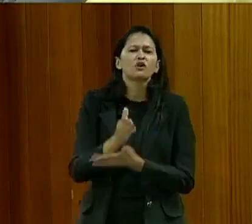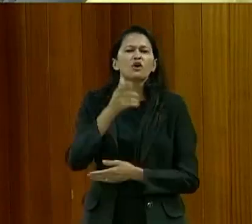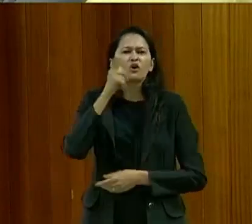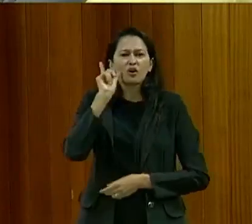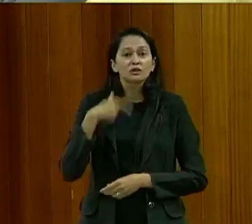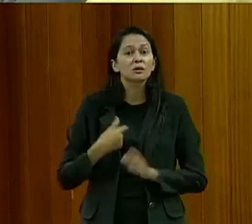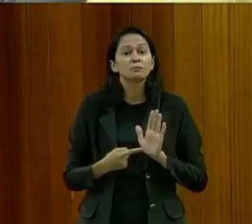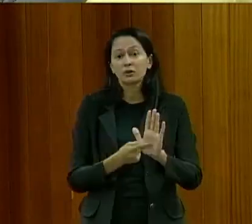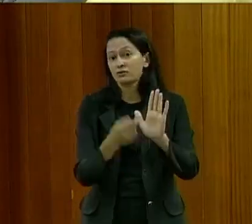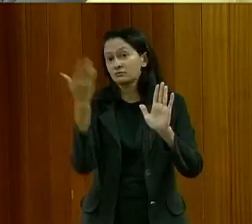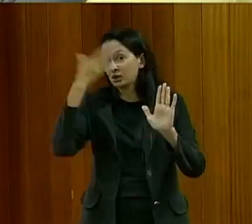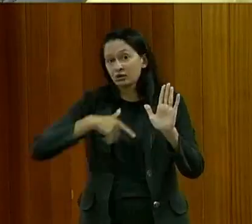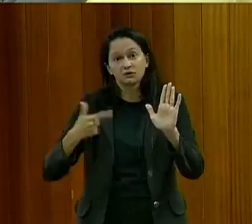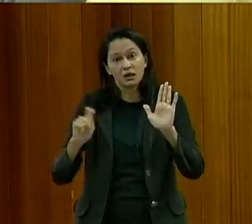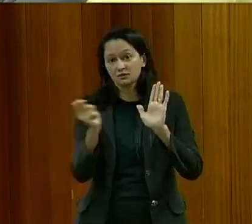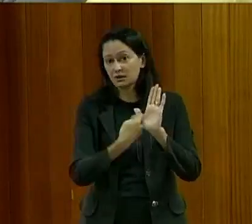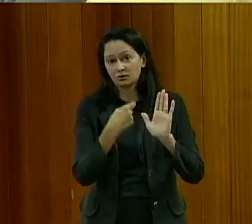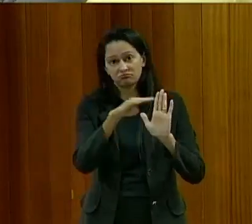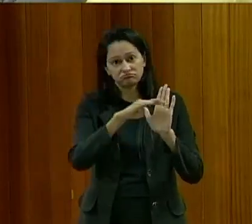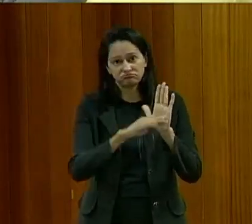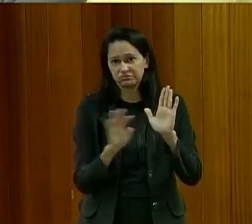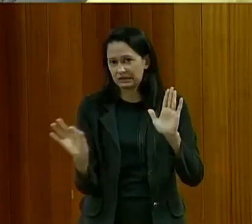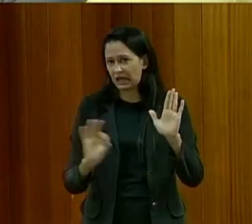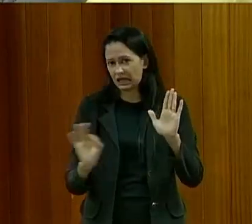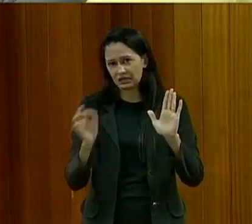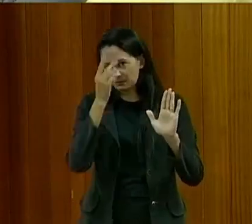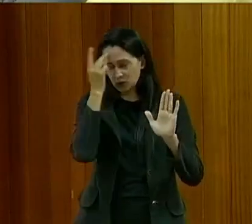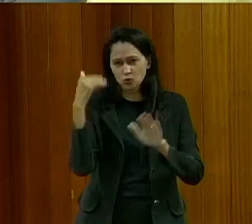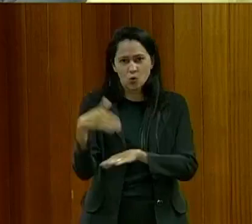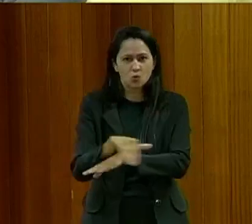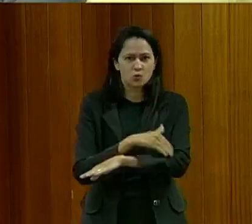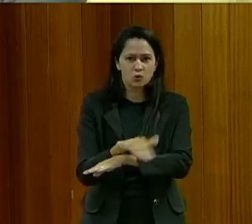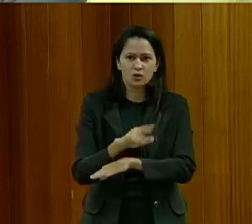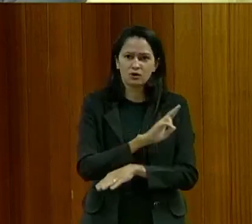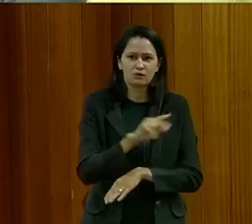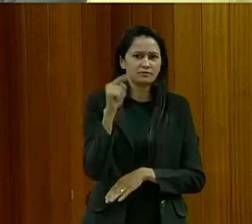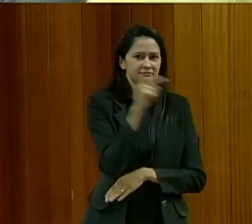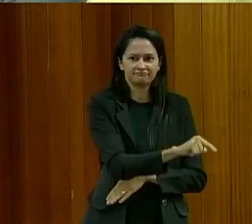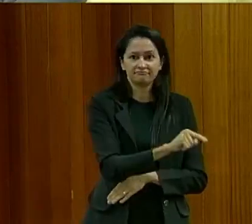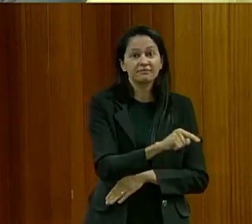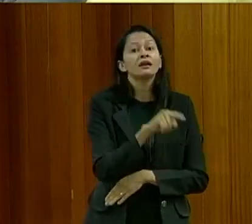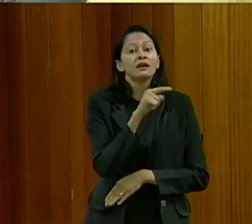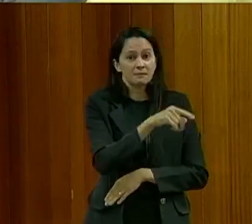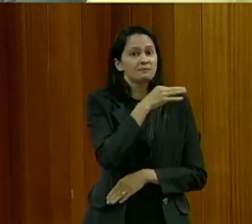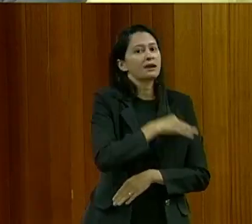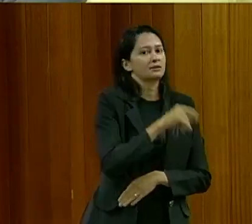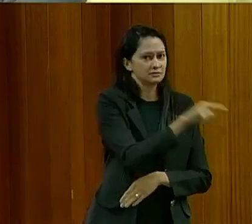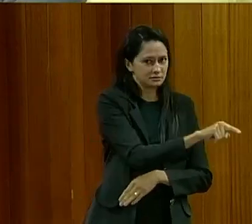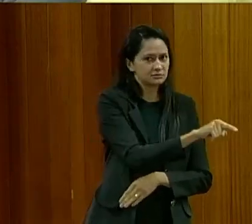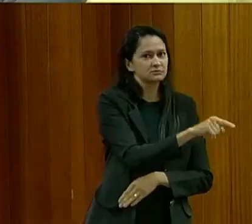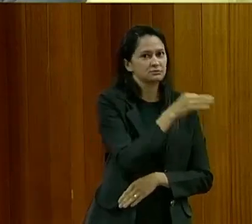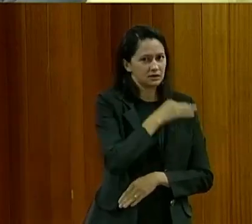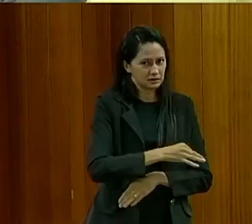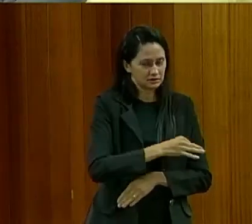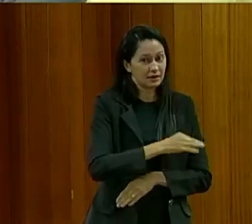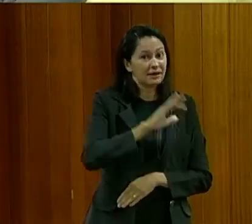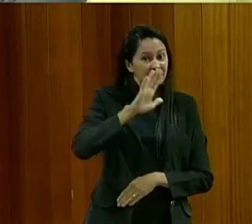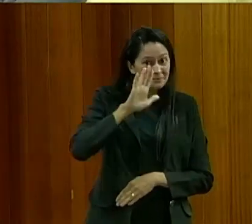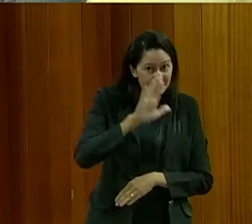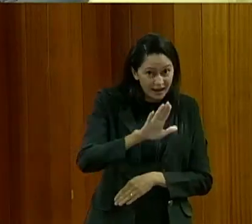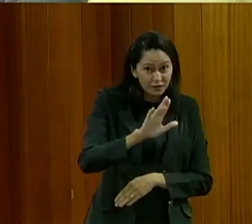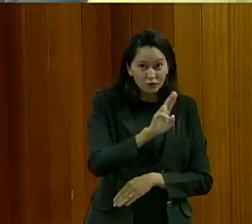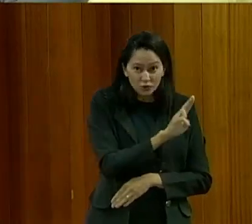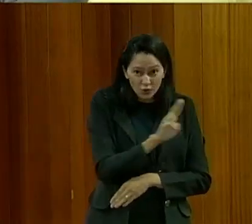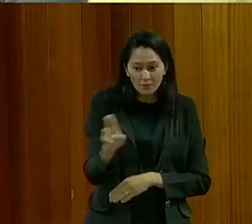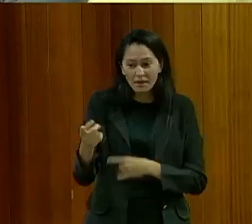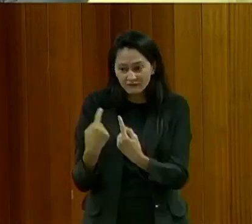mostrar que não tem assinatura de nenhum morador da rua que botaram o nome do Ailê Pinheiro. E ele merece, eu votei a favor. Agora, se é para